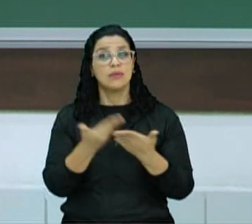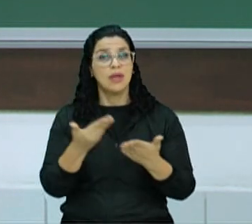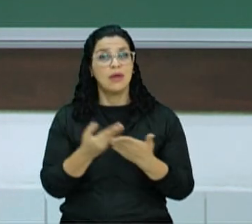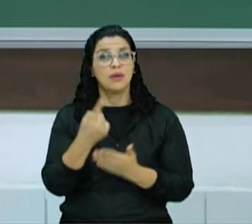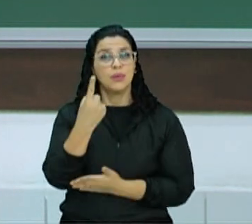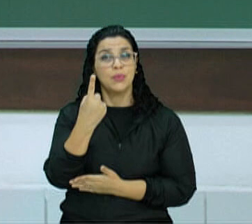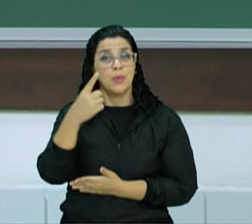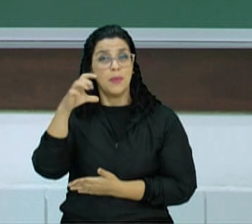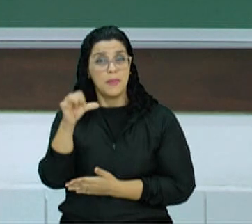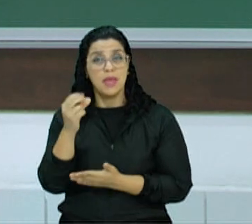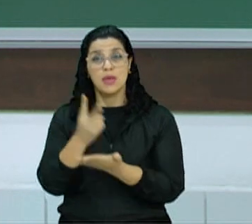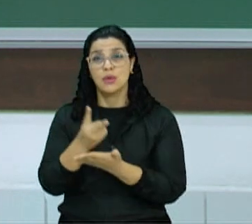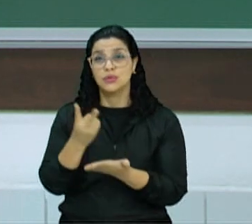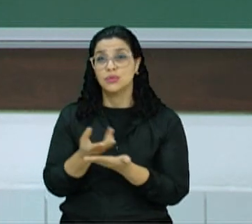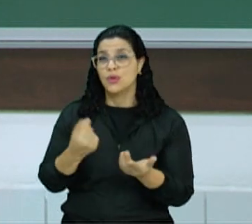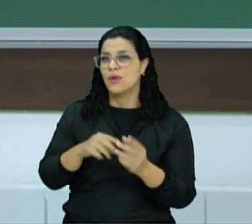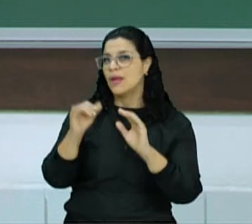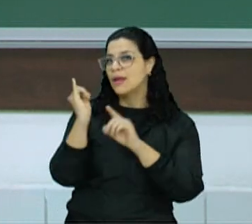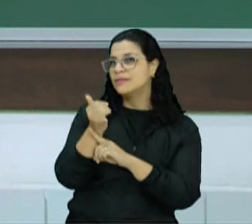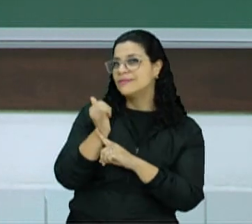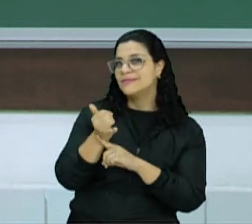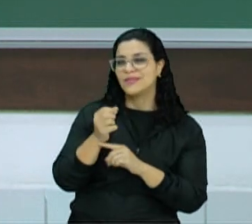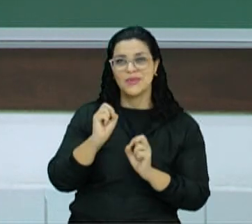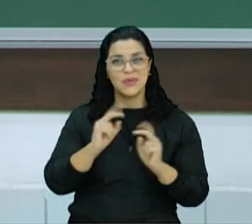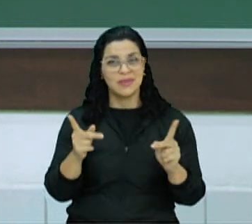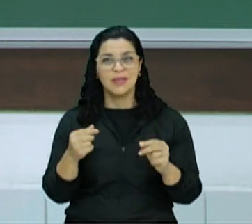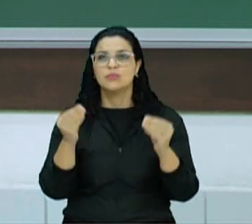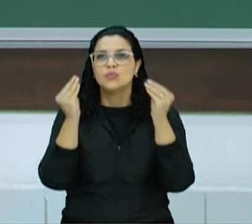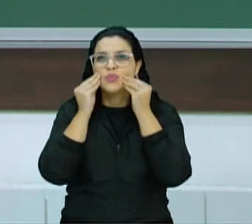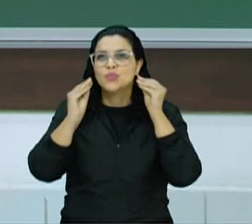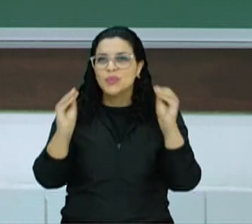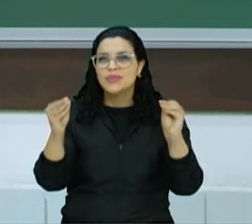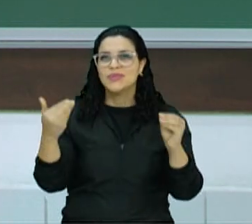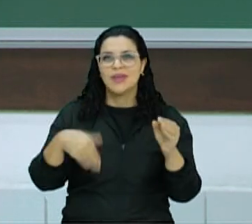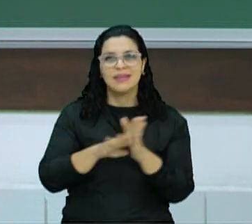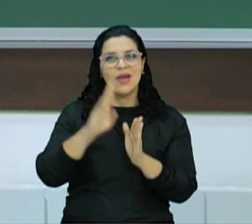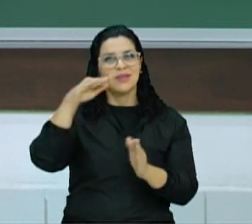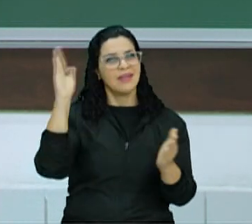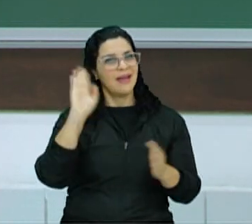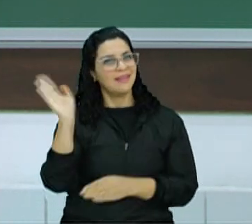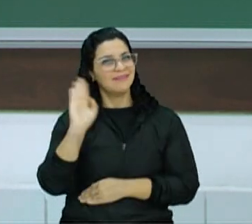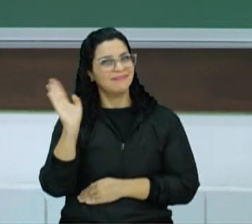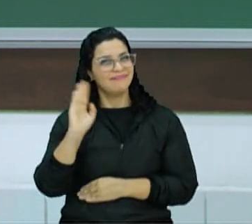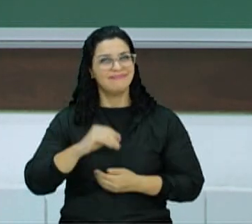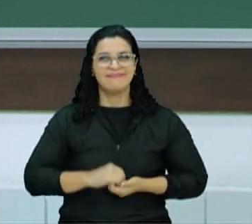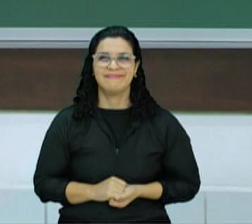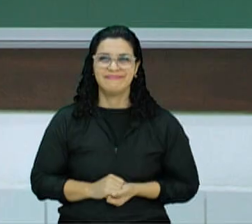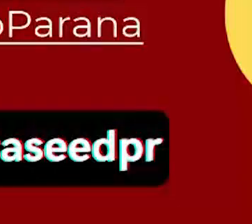116 com a continuação desse conto, ok? Então, um grande beijo, até nossa próxima aula. Tchau!